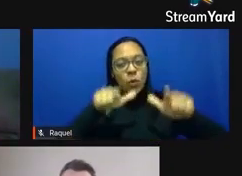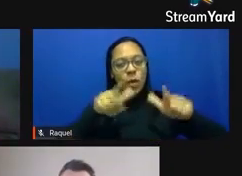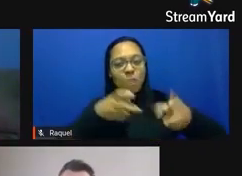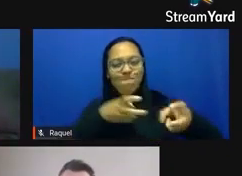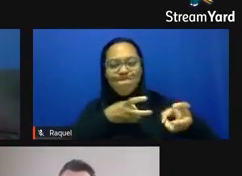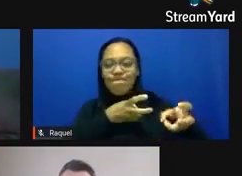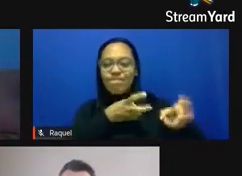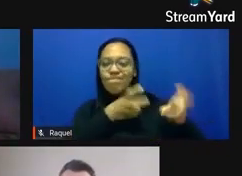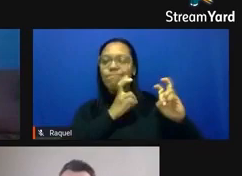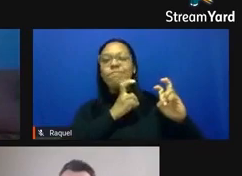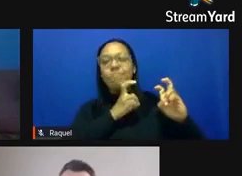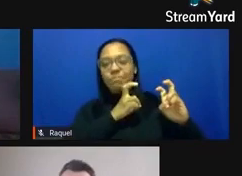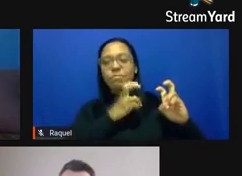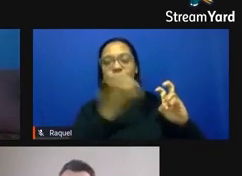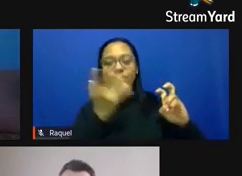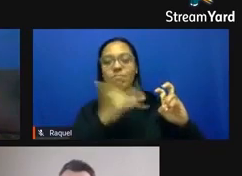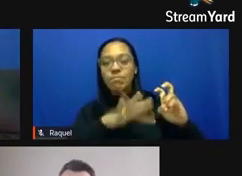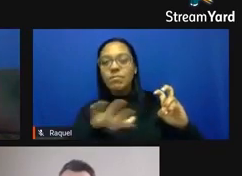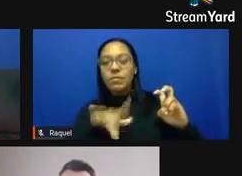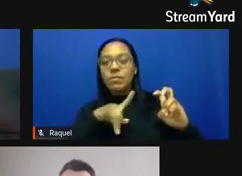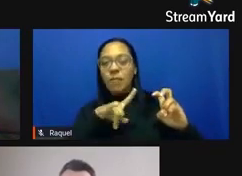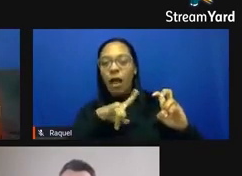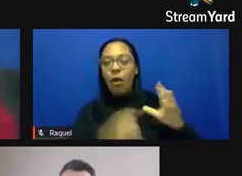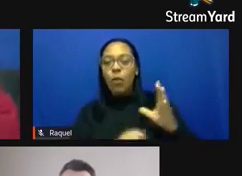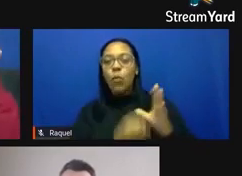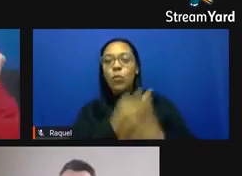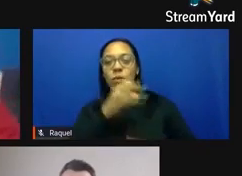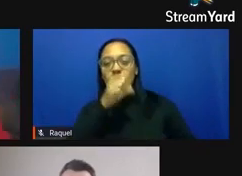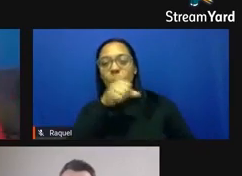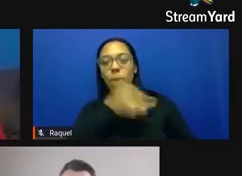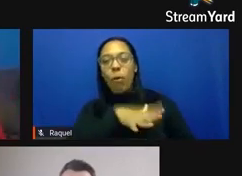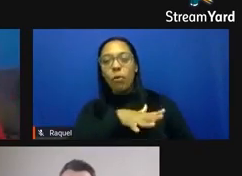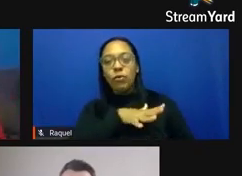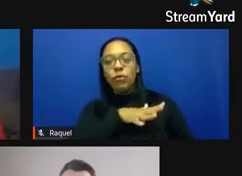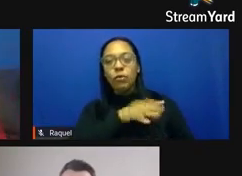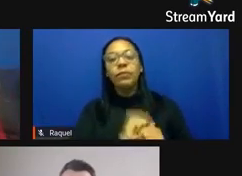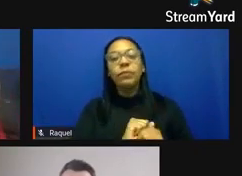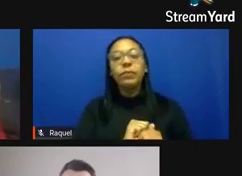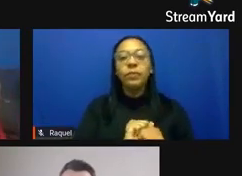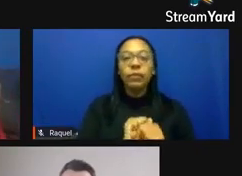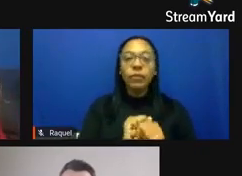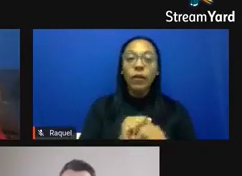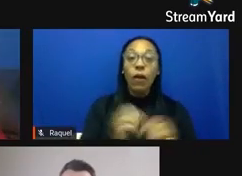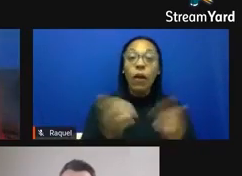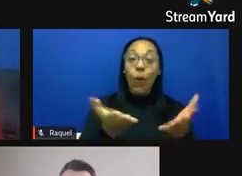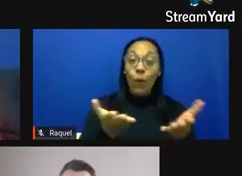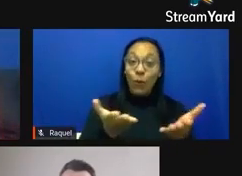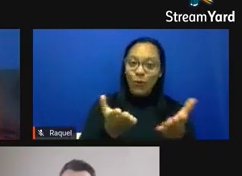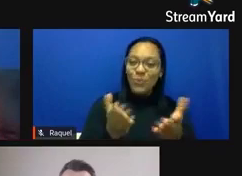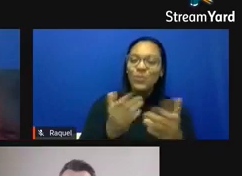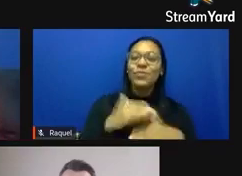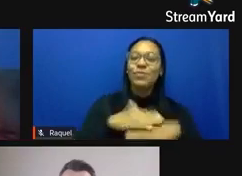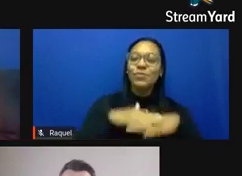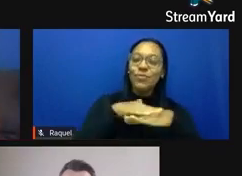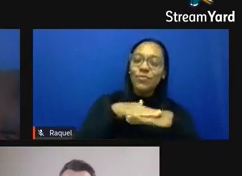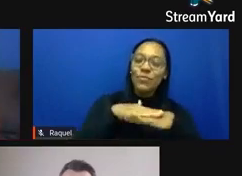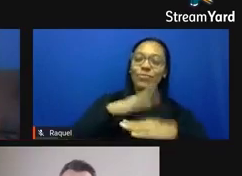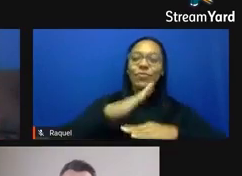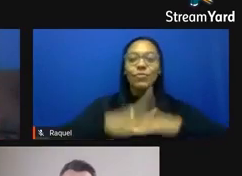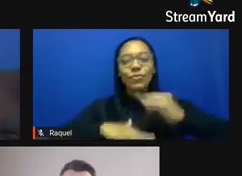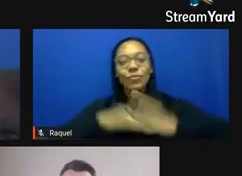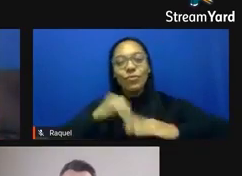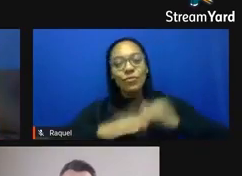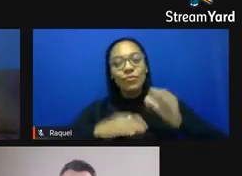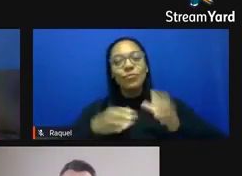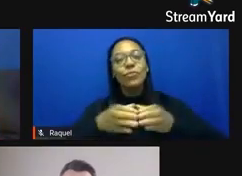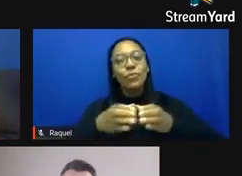uma criança ou um adolescente passa por abusos. E é por isso que hoje a nossa conversa é construída coletivamente, tudo aqui é